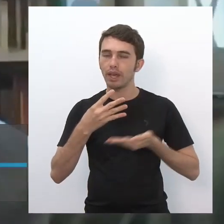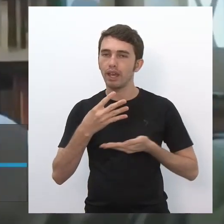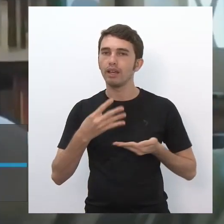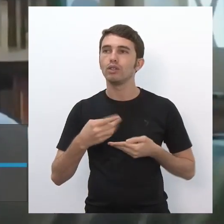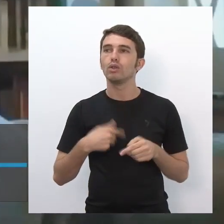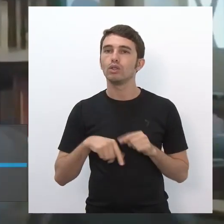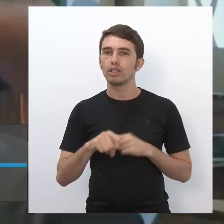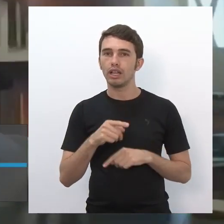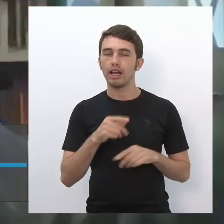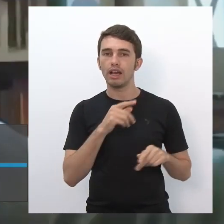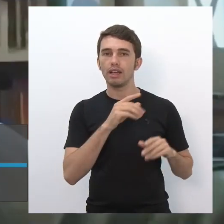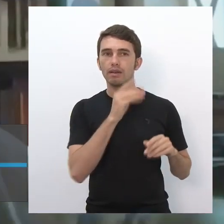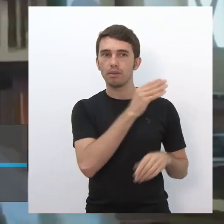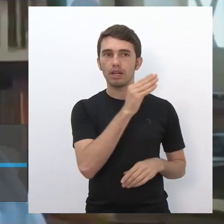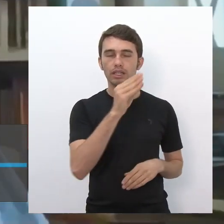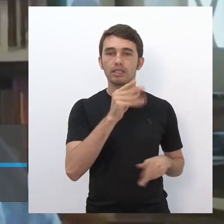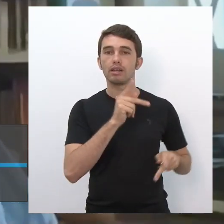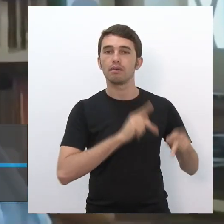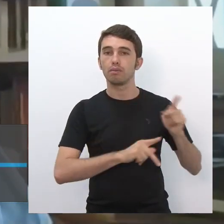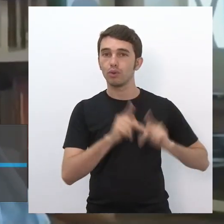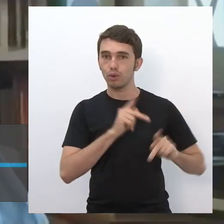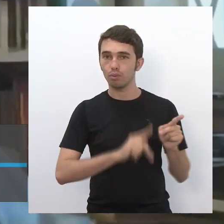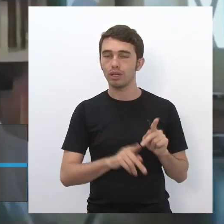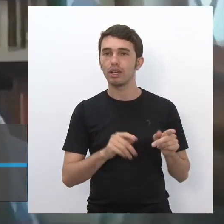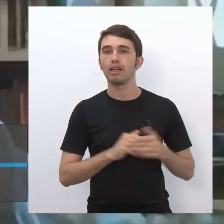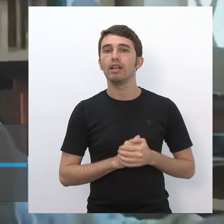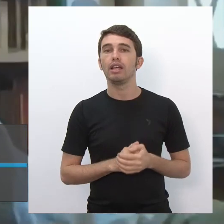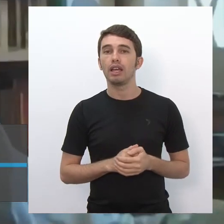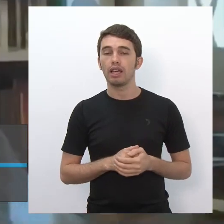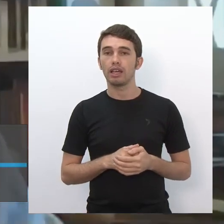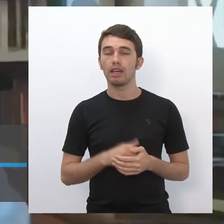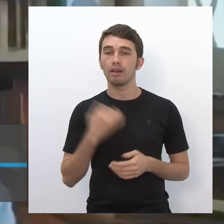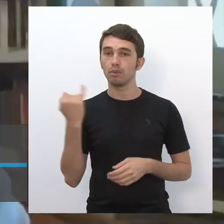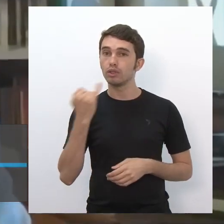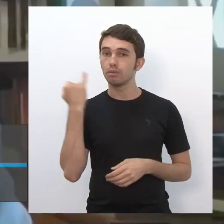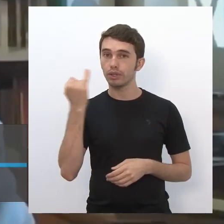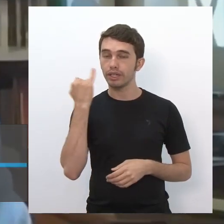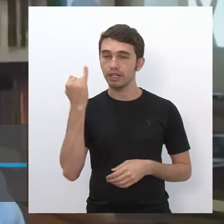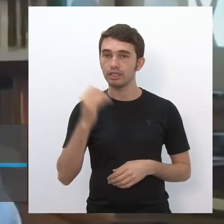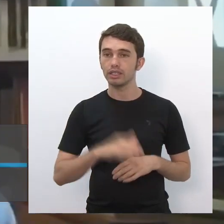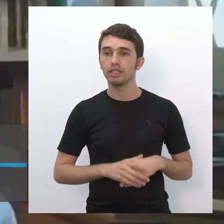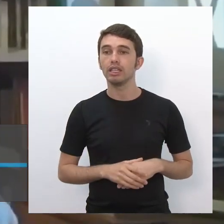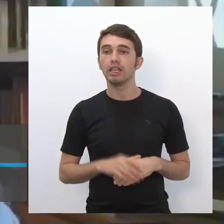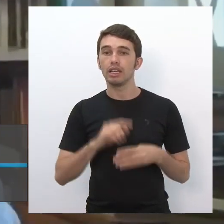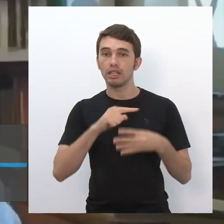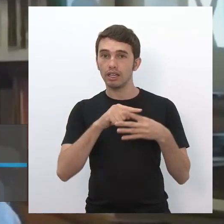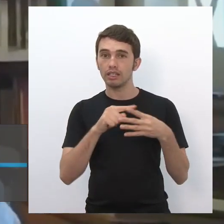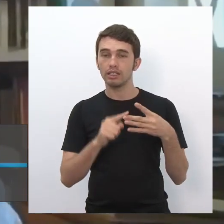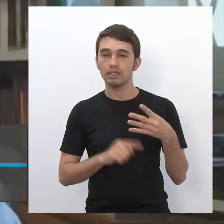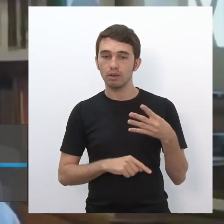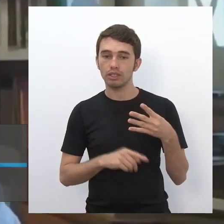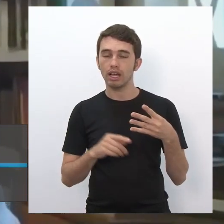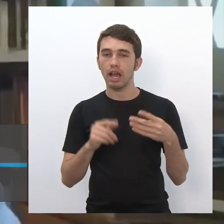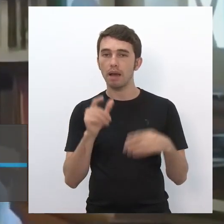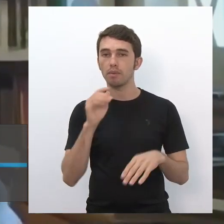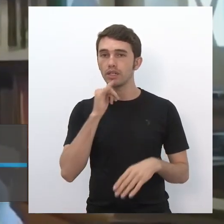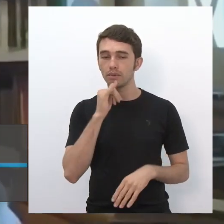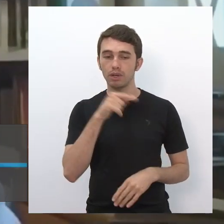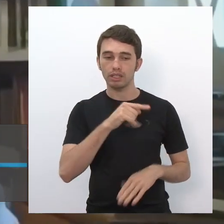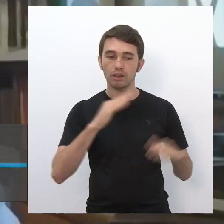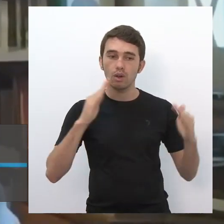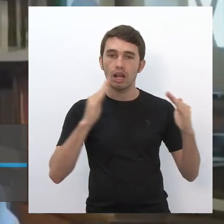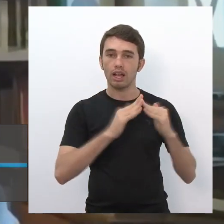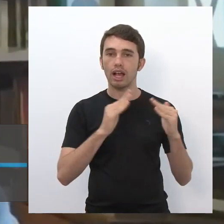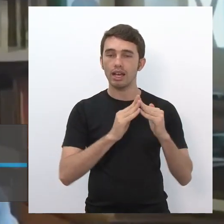conhecimento, praça cultural, terceiro lugar e casa da palavra. Então, Então, como Casa da Palavra, a questão do clube